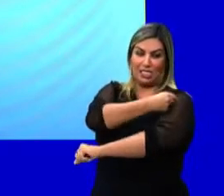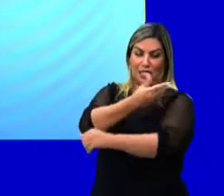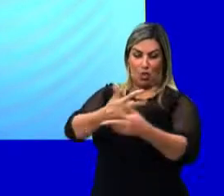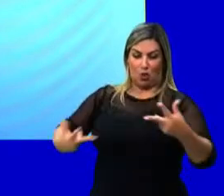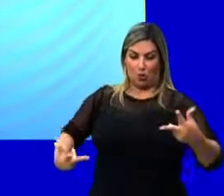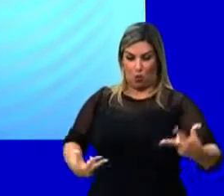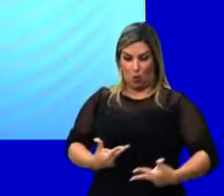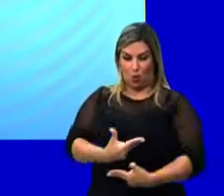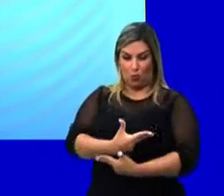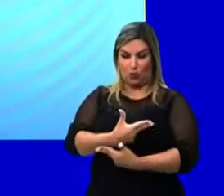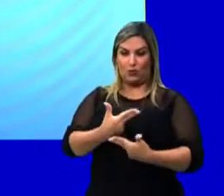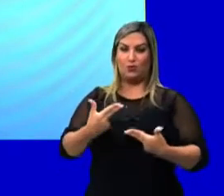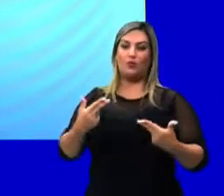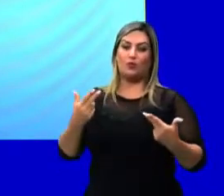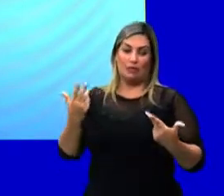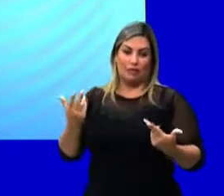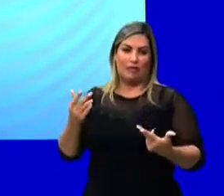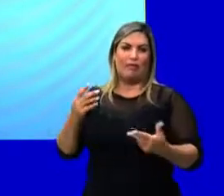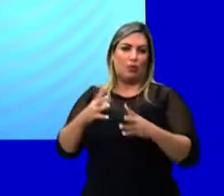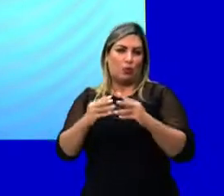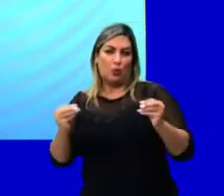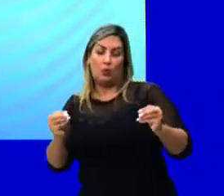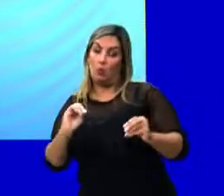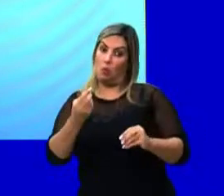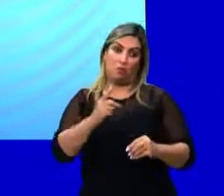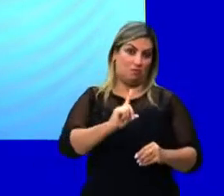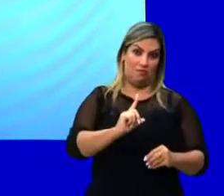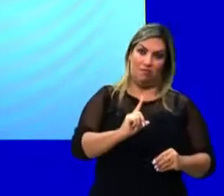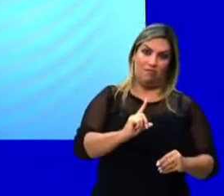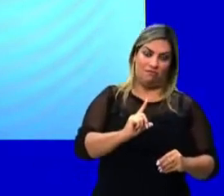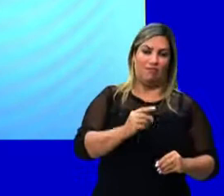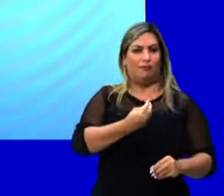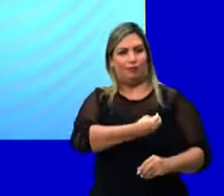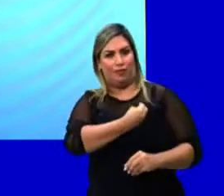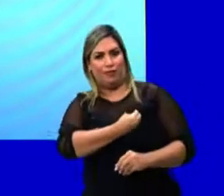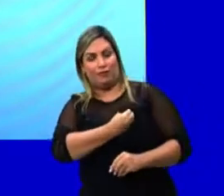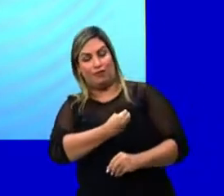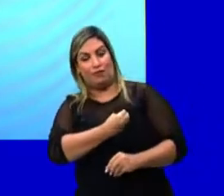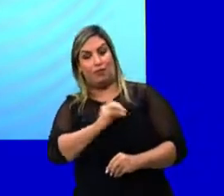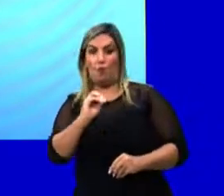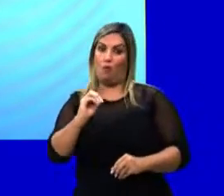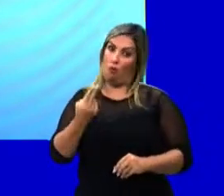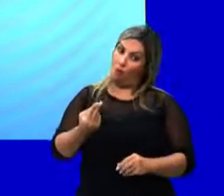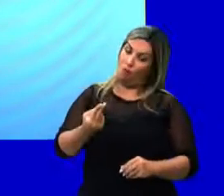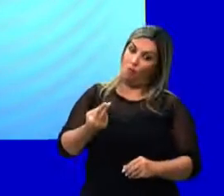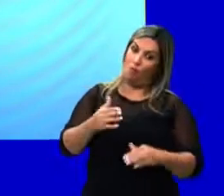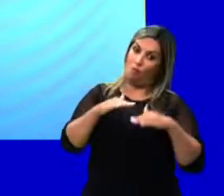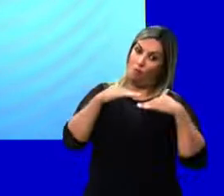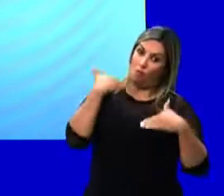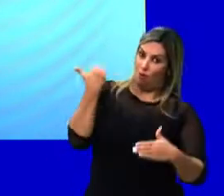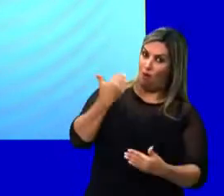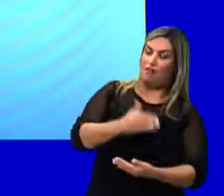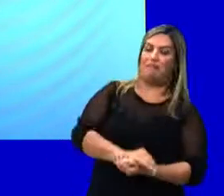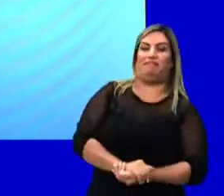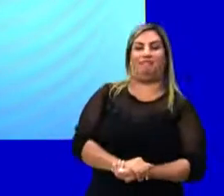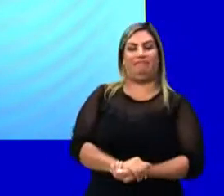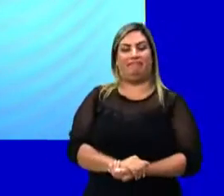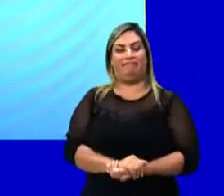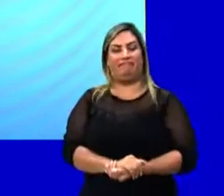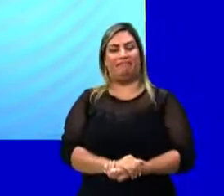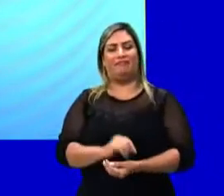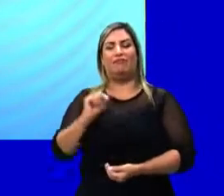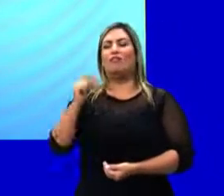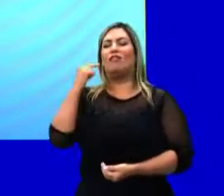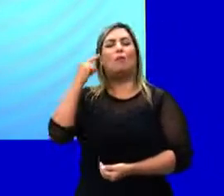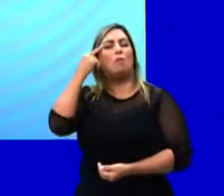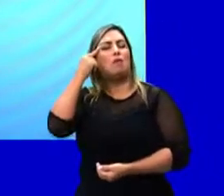corto eles. Eles curam ou não curam? Vivem ou vão para o além? O que é que